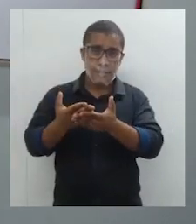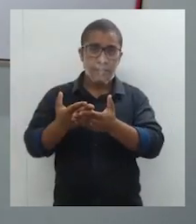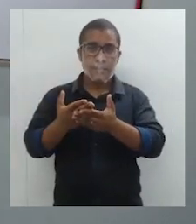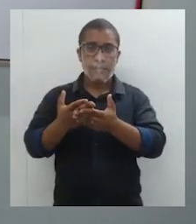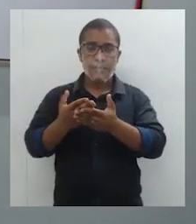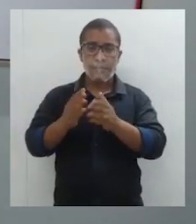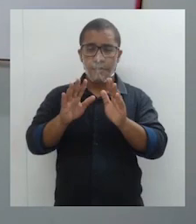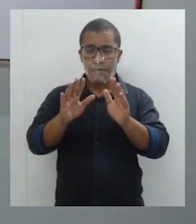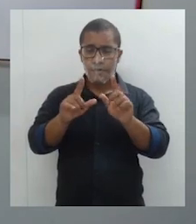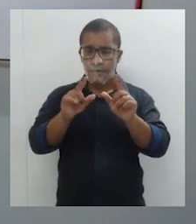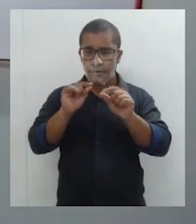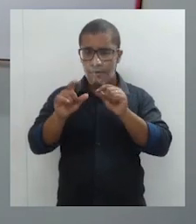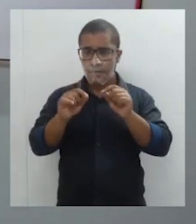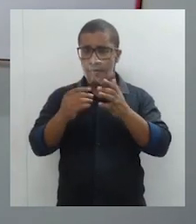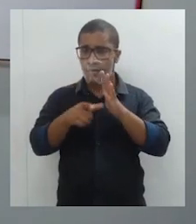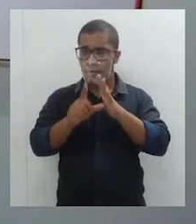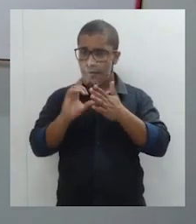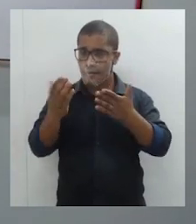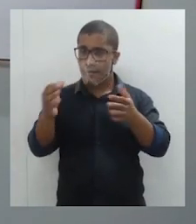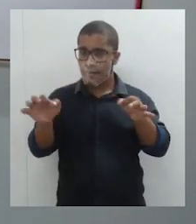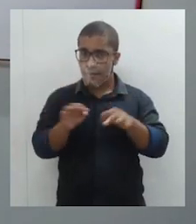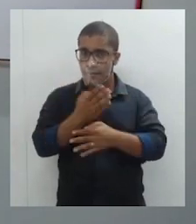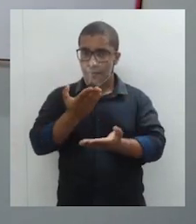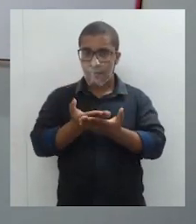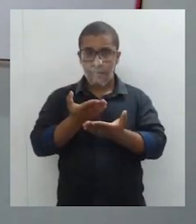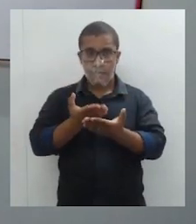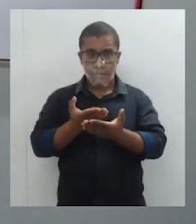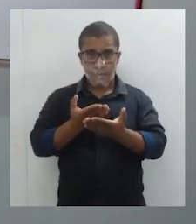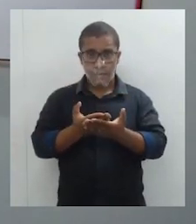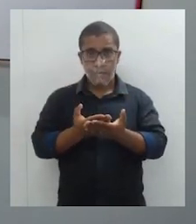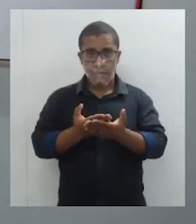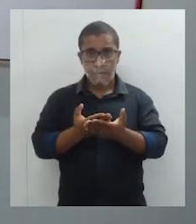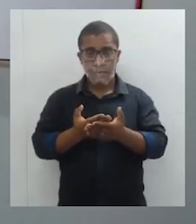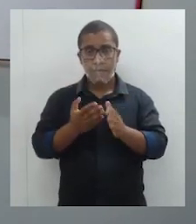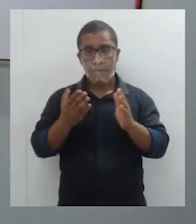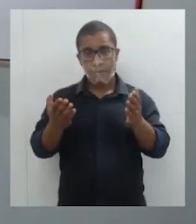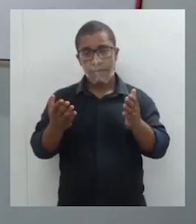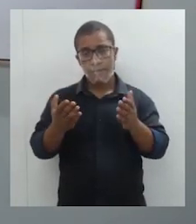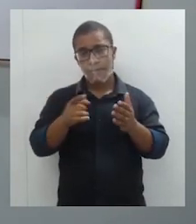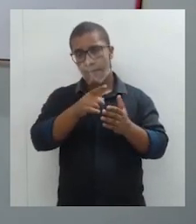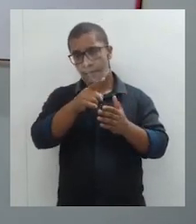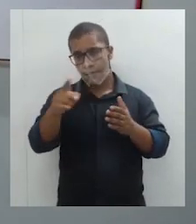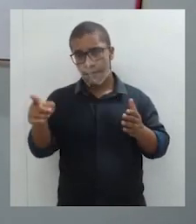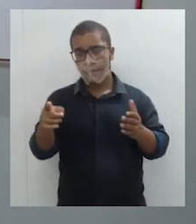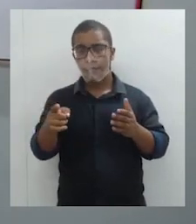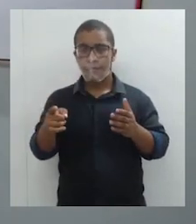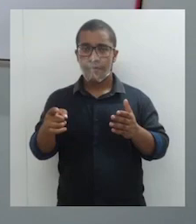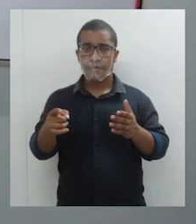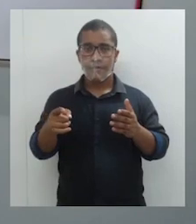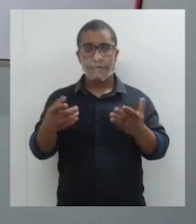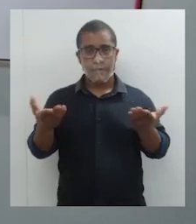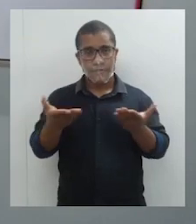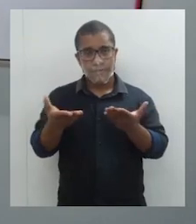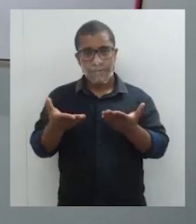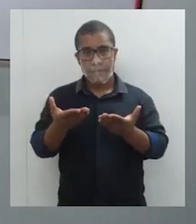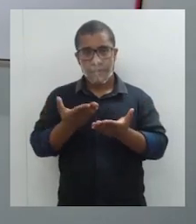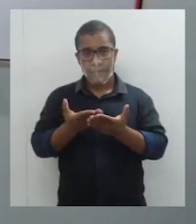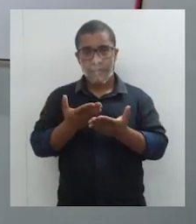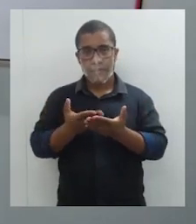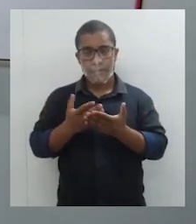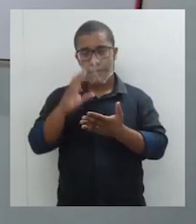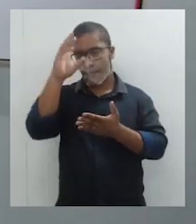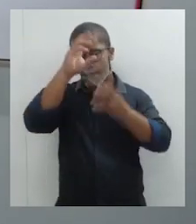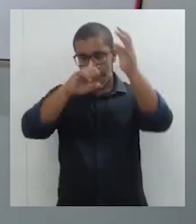ver Vamos pontuar antes de fechar certo aqui a nossa aula que eu espero que tenha sido muito boa